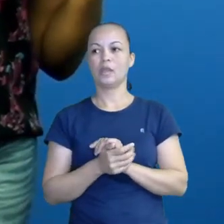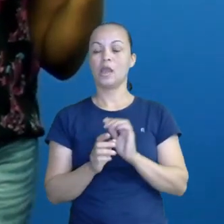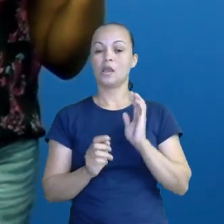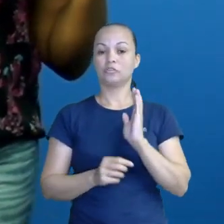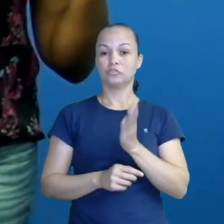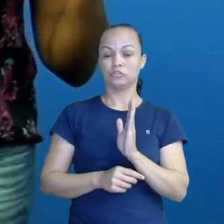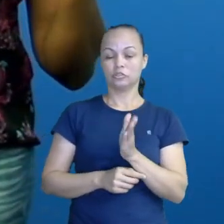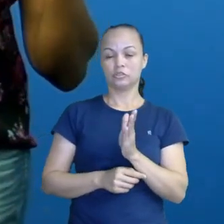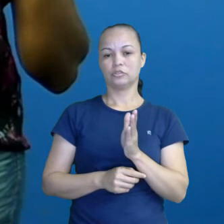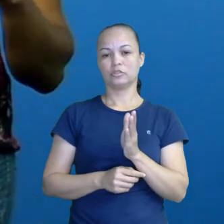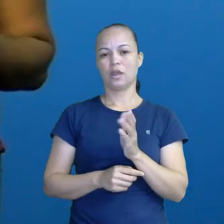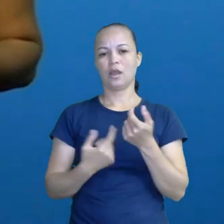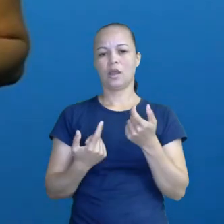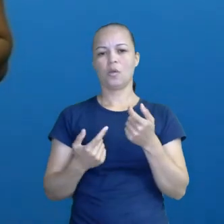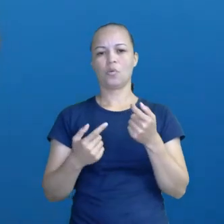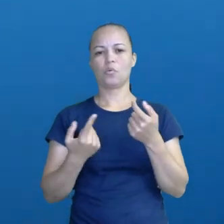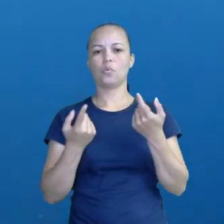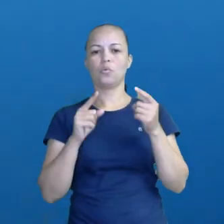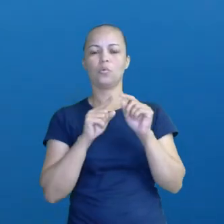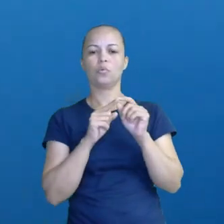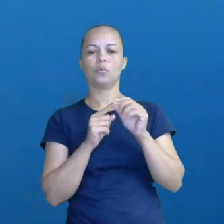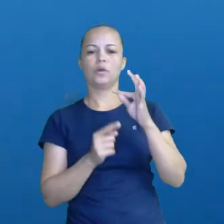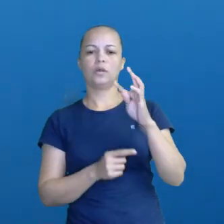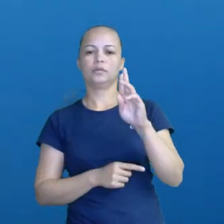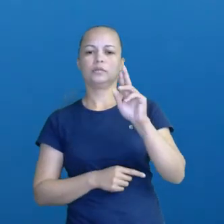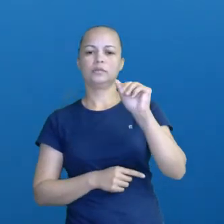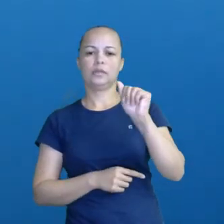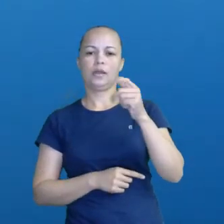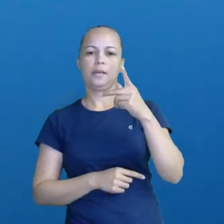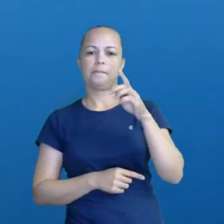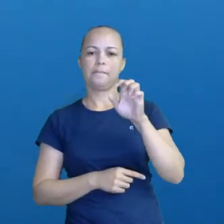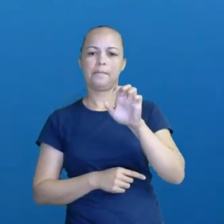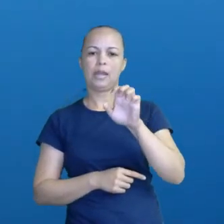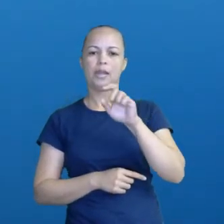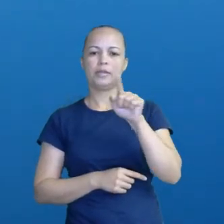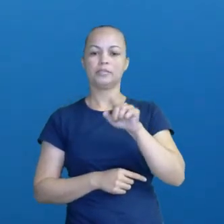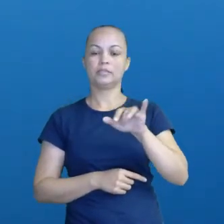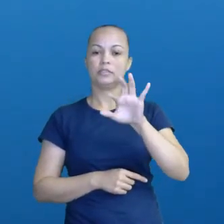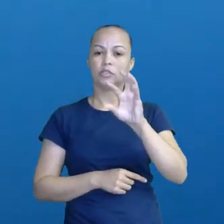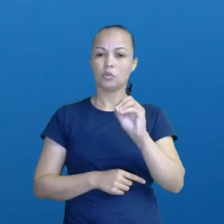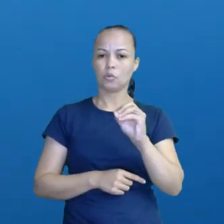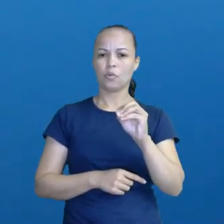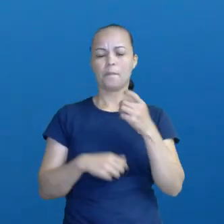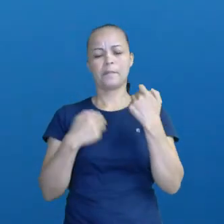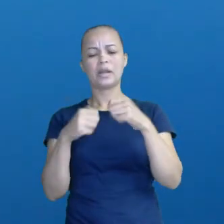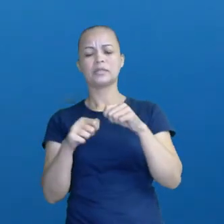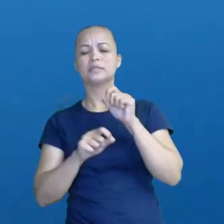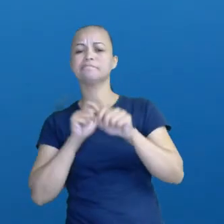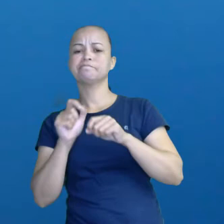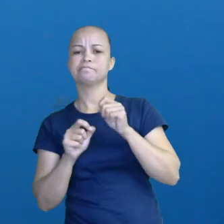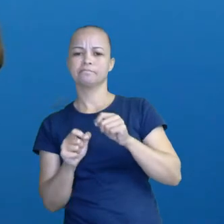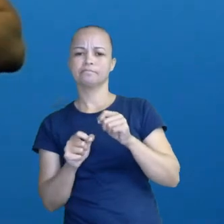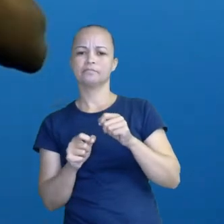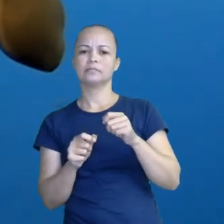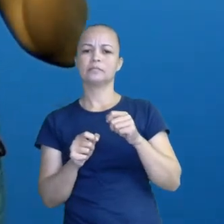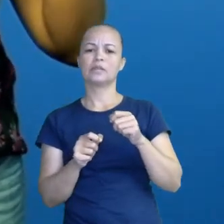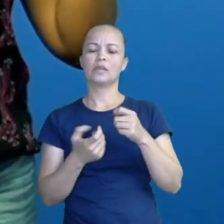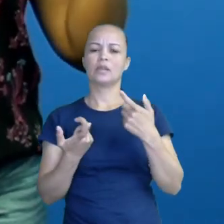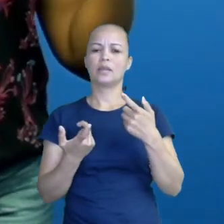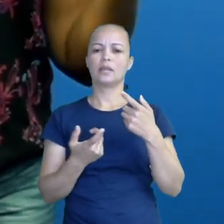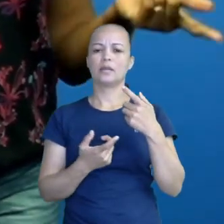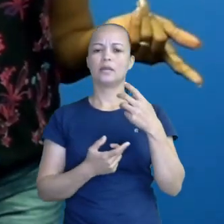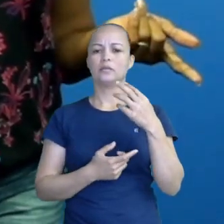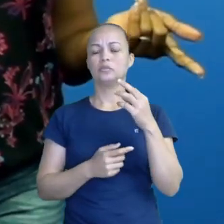Jaú trapézio né a gente viu que a gente precisa o que tanto do trapézio